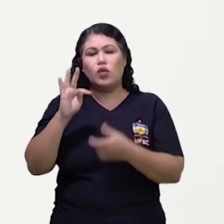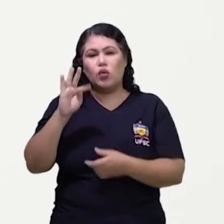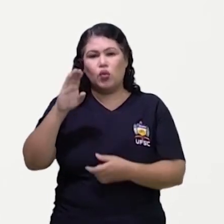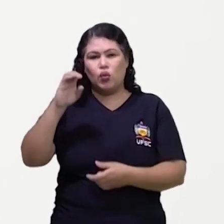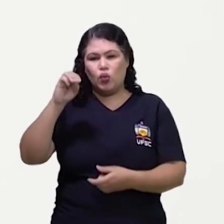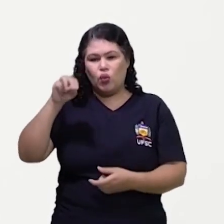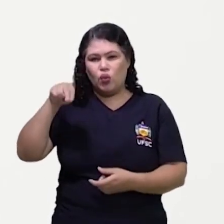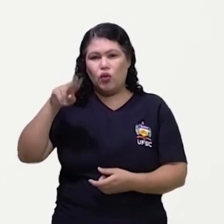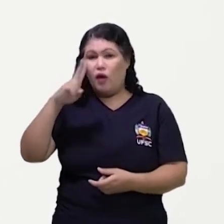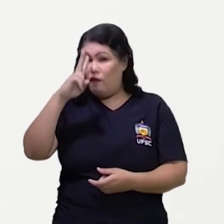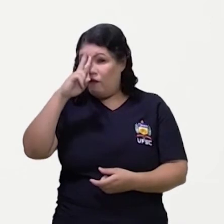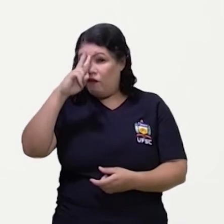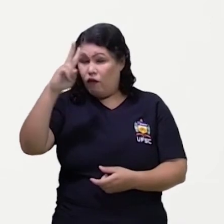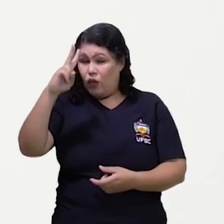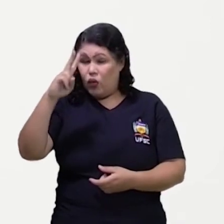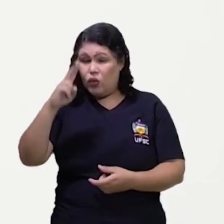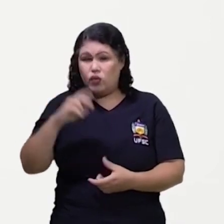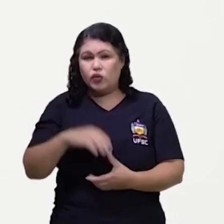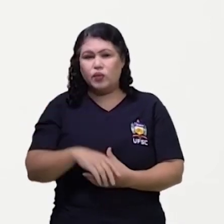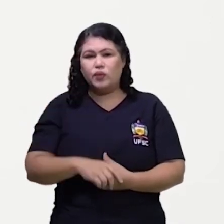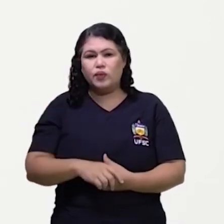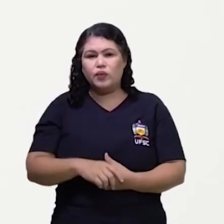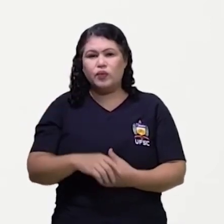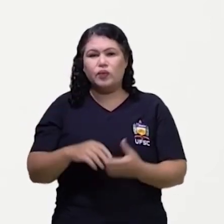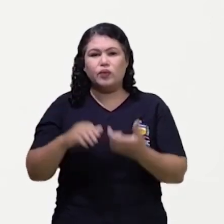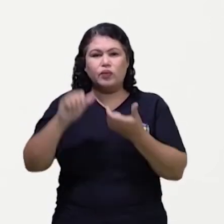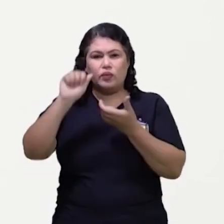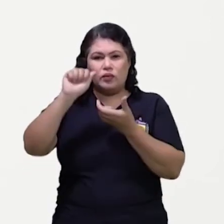aberta. Vamos para a palavra